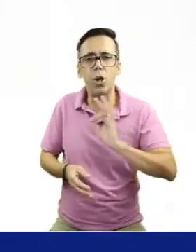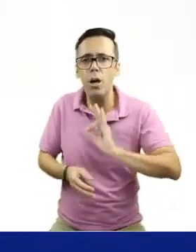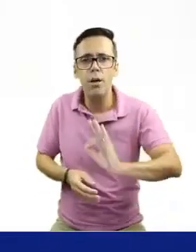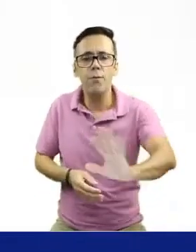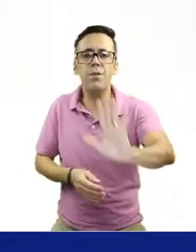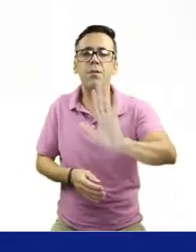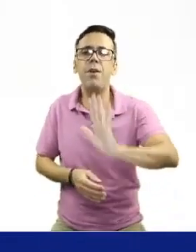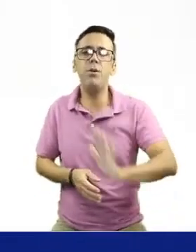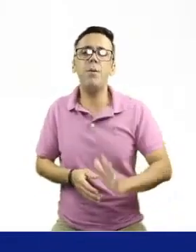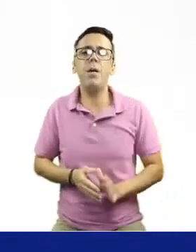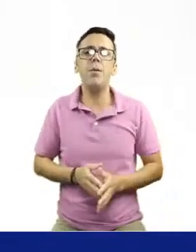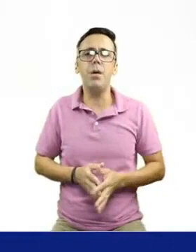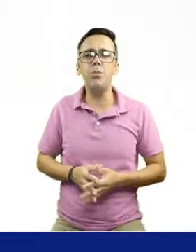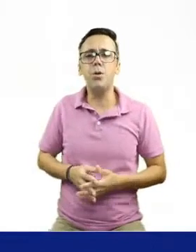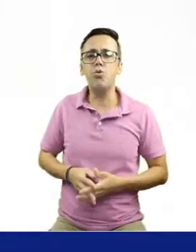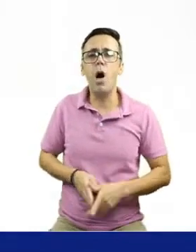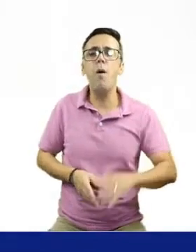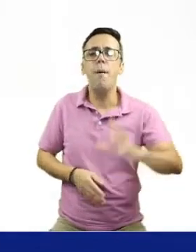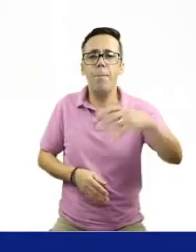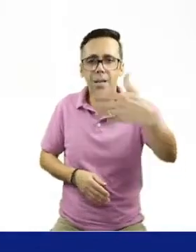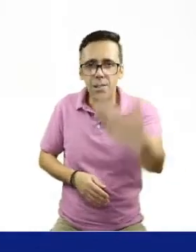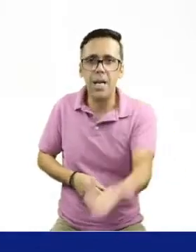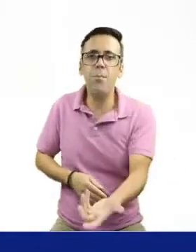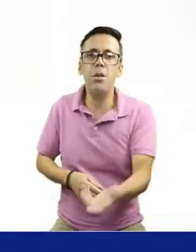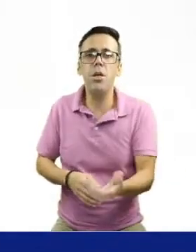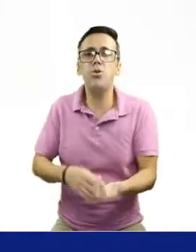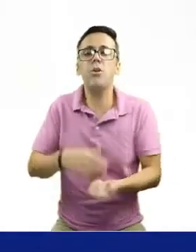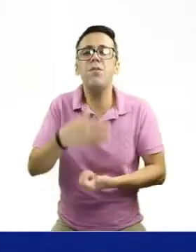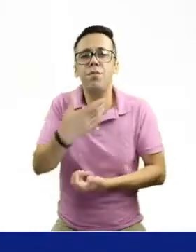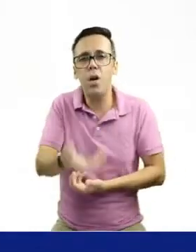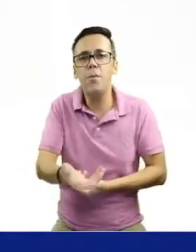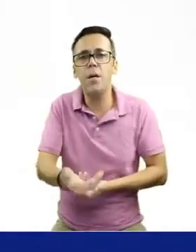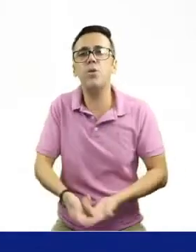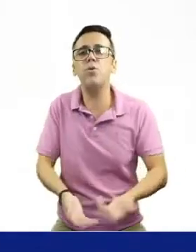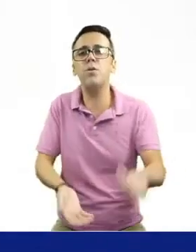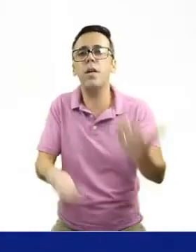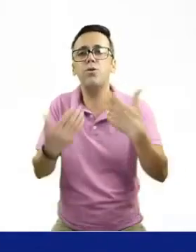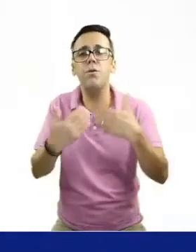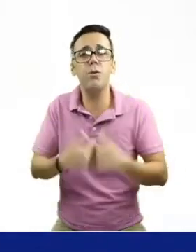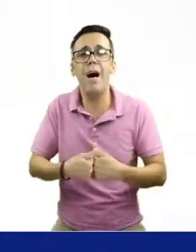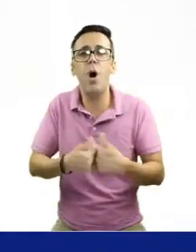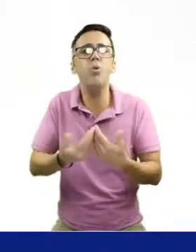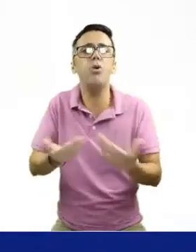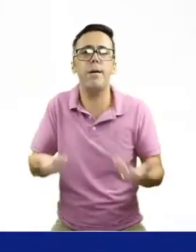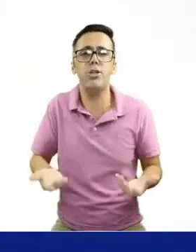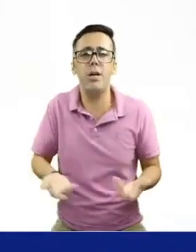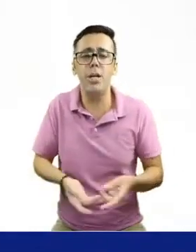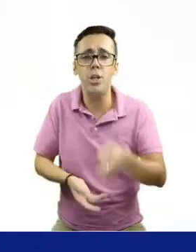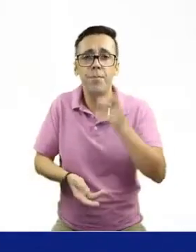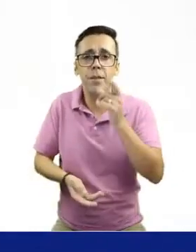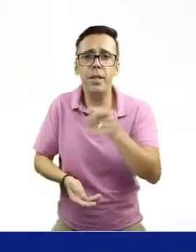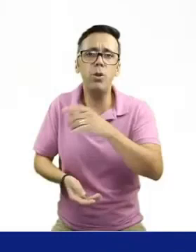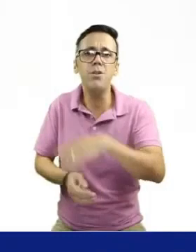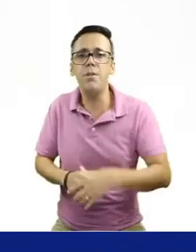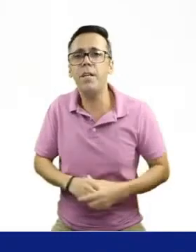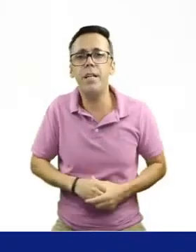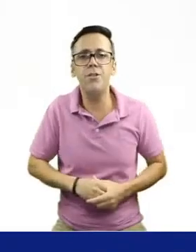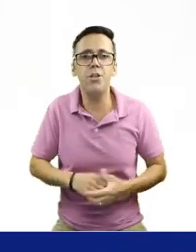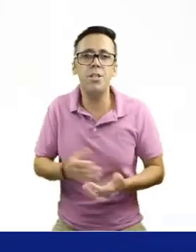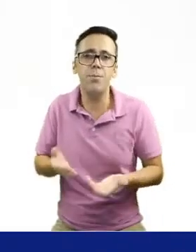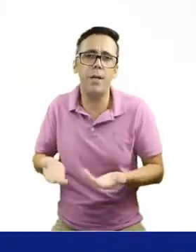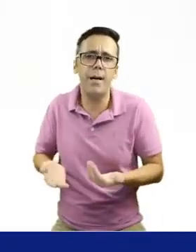certeza assim ó você vai departamento pessoal percebe isso informa isso isso é resolvido automaticamente